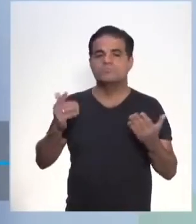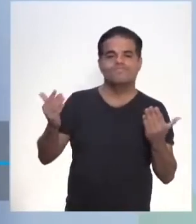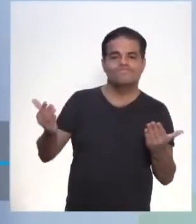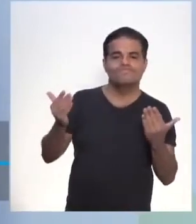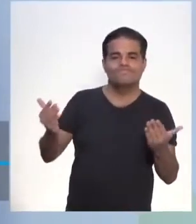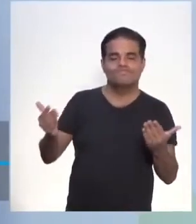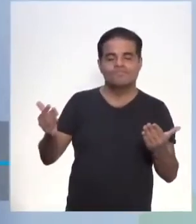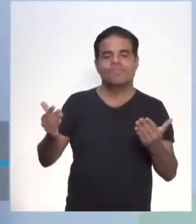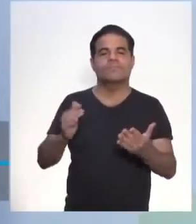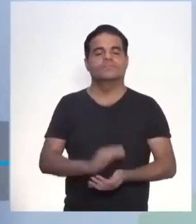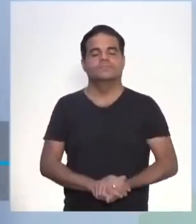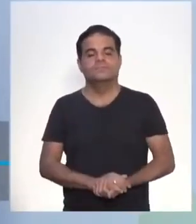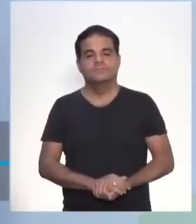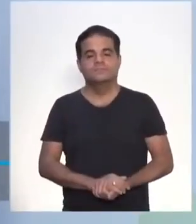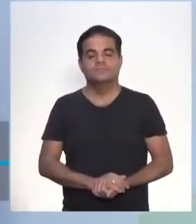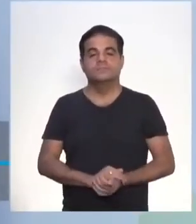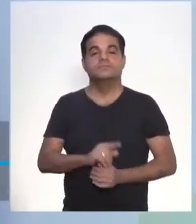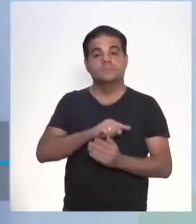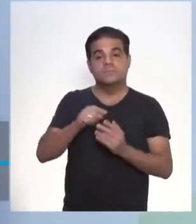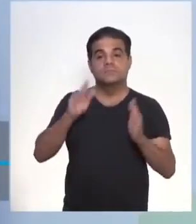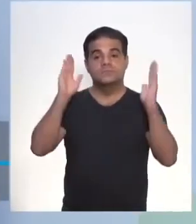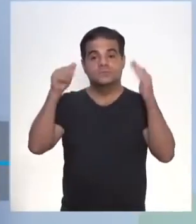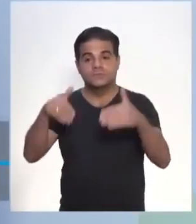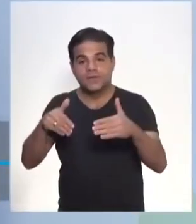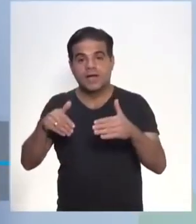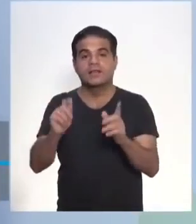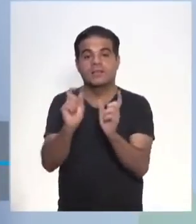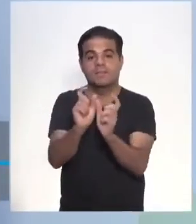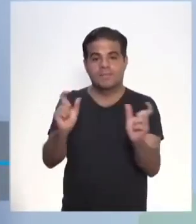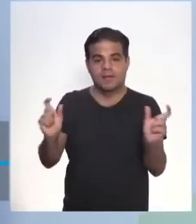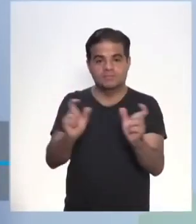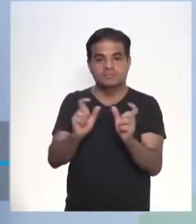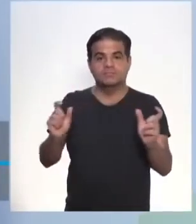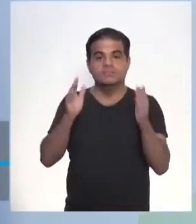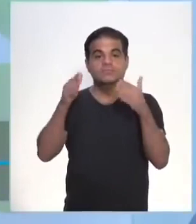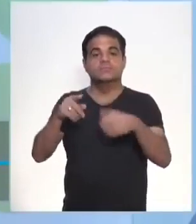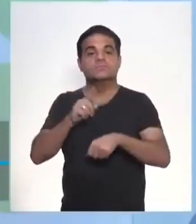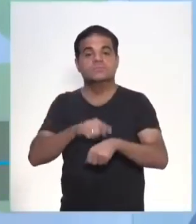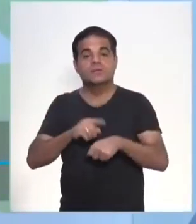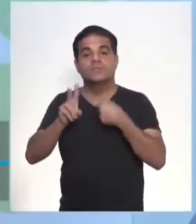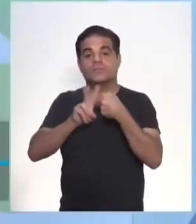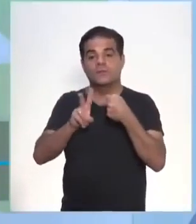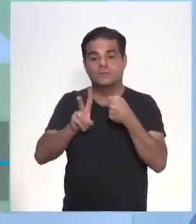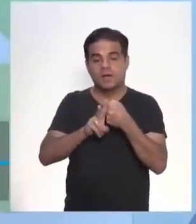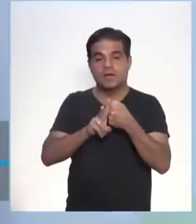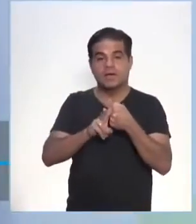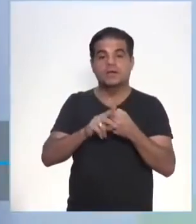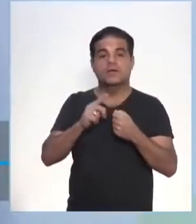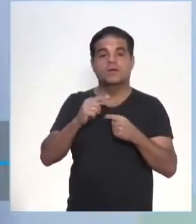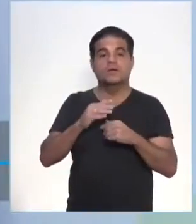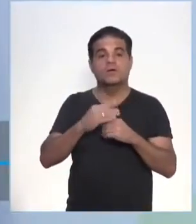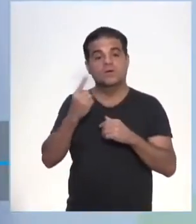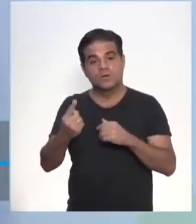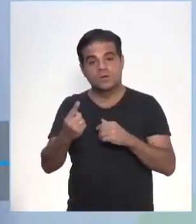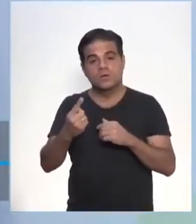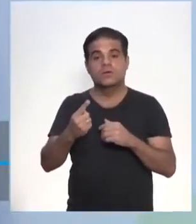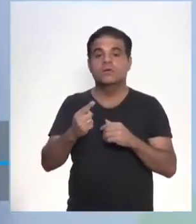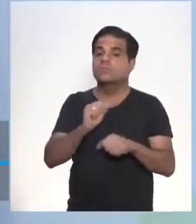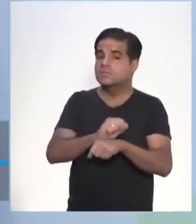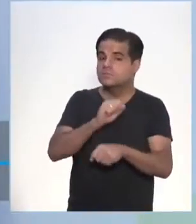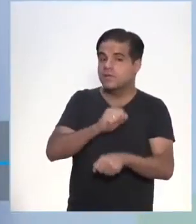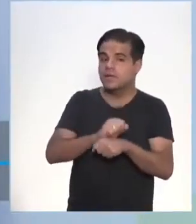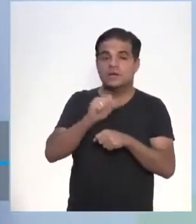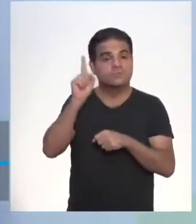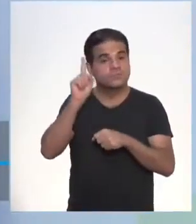na dúvida. Eles são mais focados na gramática, né? Estão focados no tempo verbal, né? Uma espera que